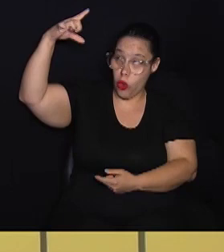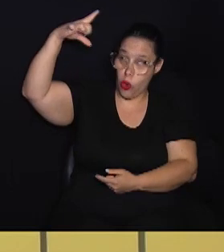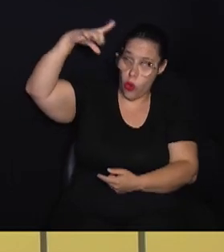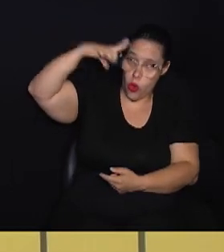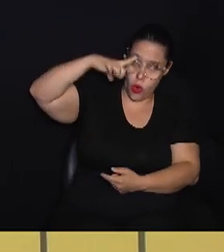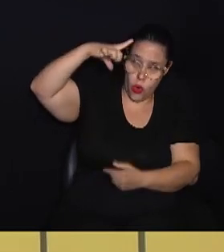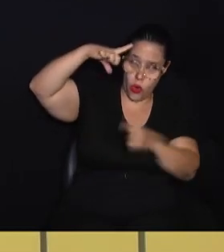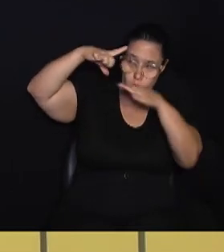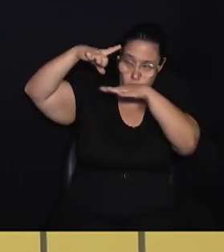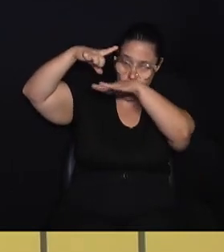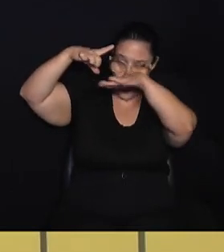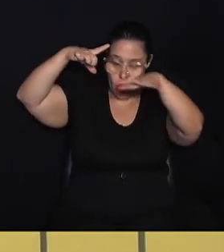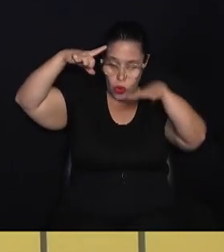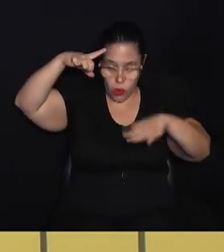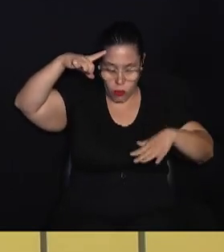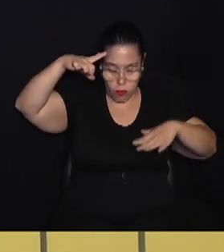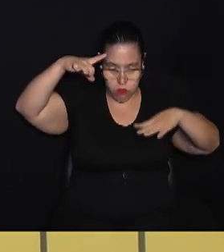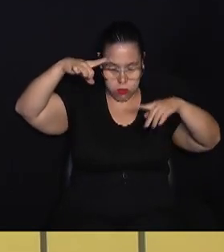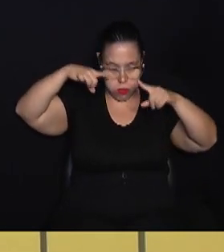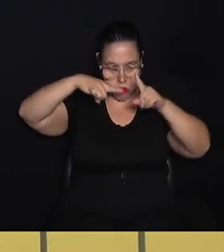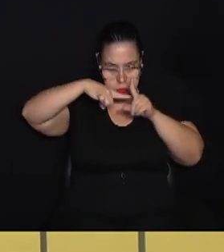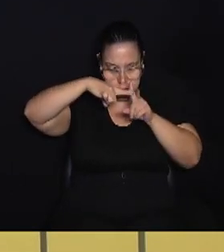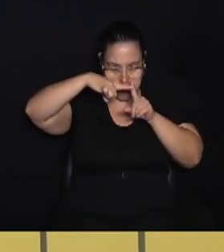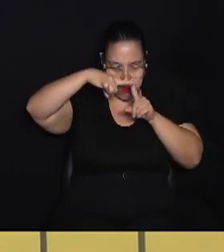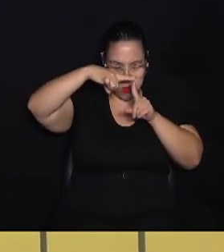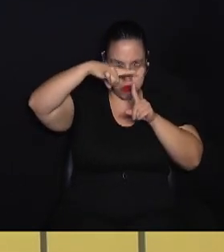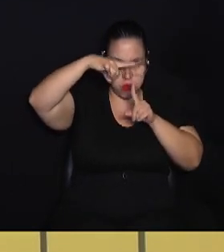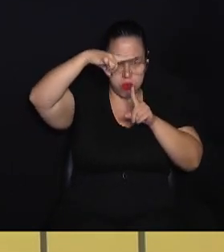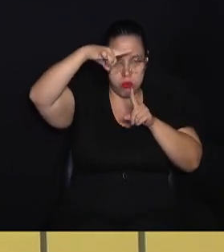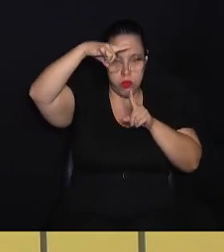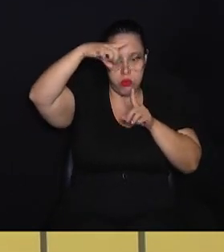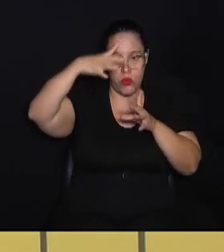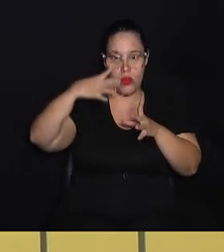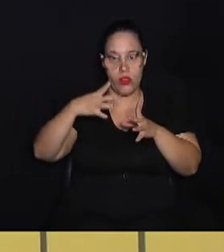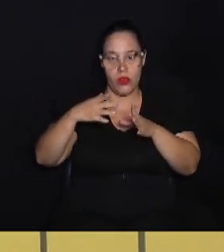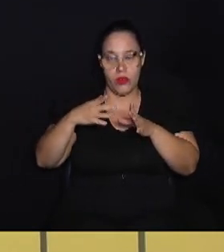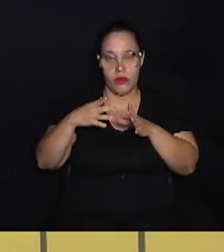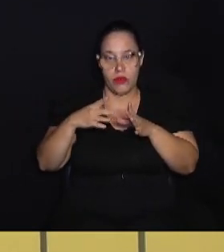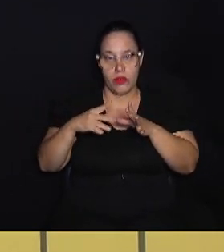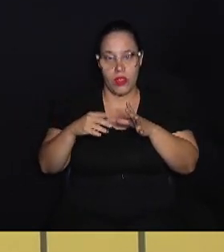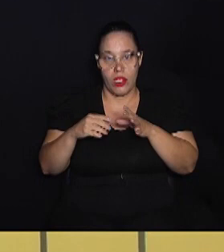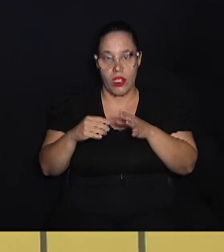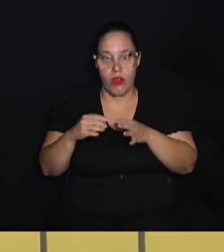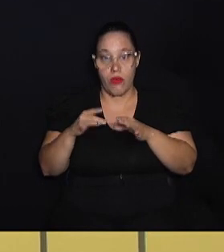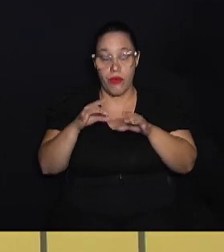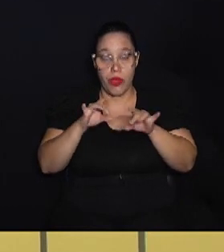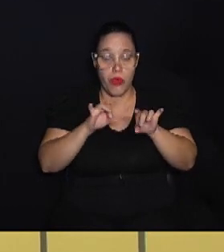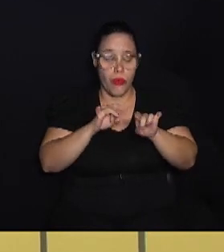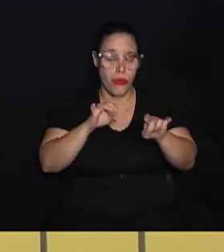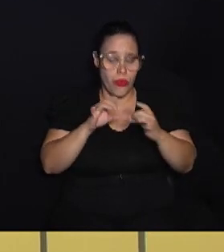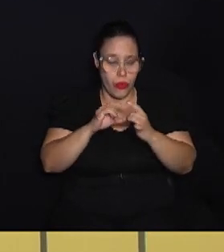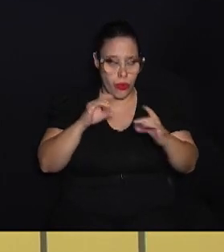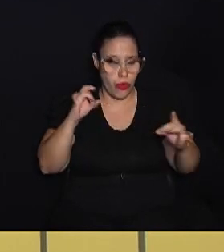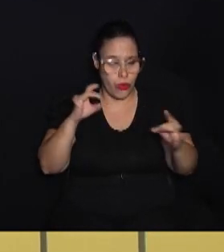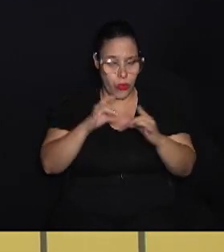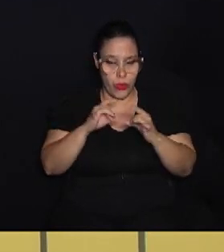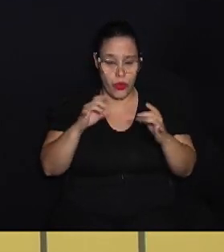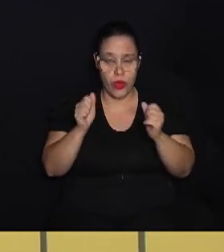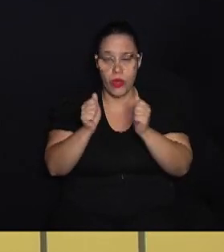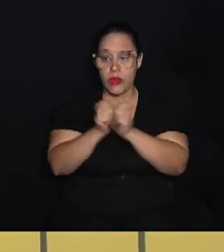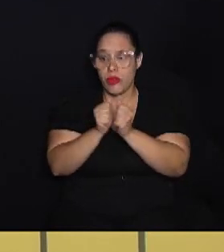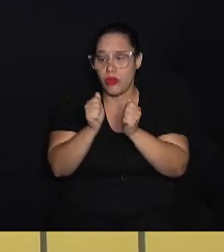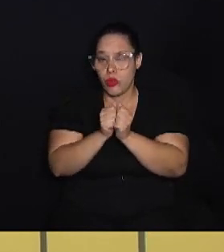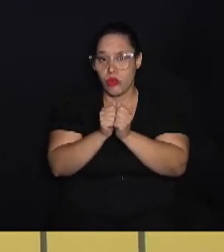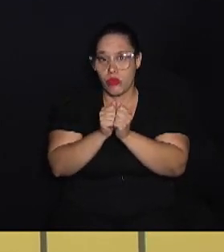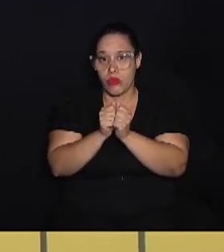no planeta e aumente a temperatura. E a gente tem vários feedbacks acontecendo junto,